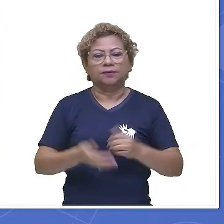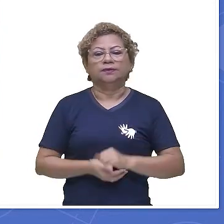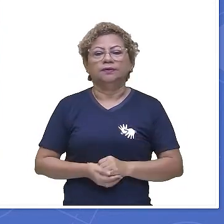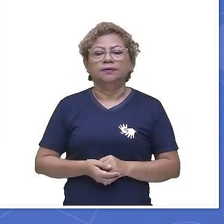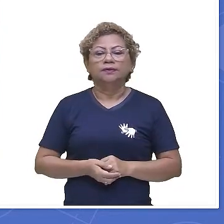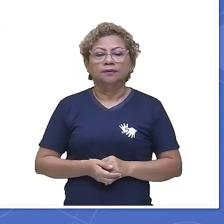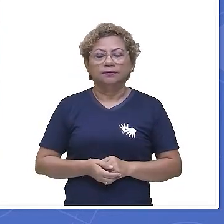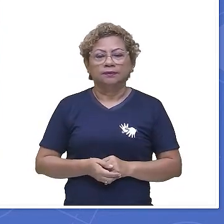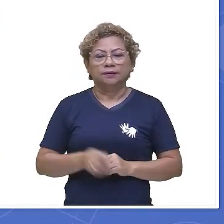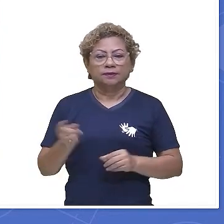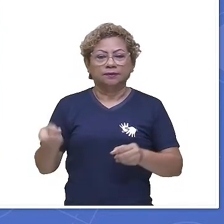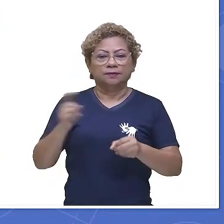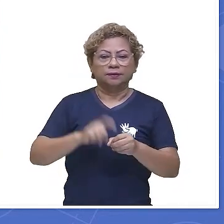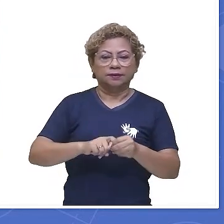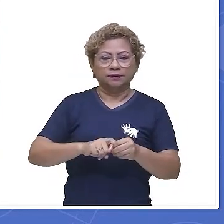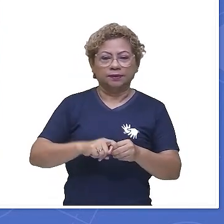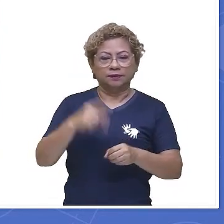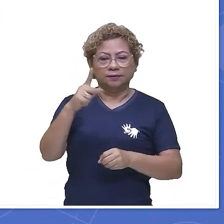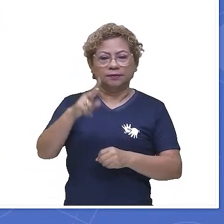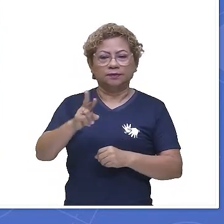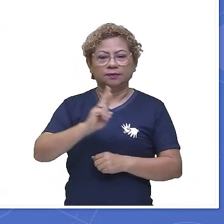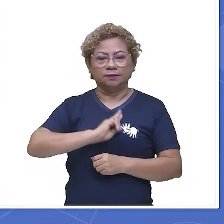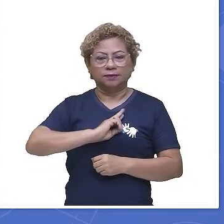para conferir aí o que vocês responderam.